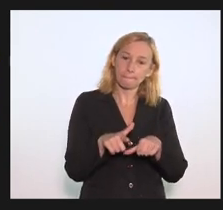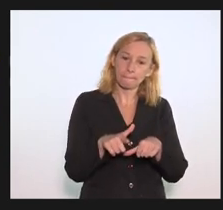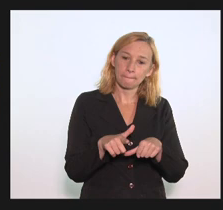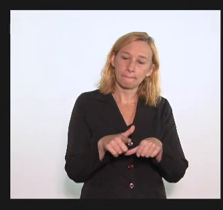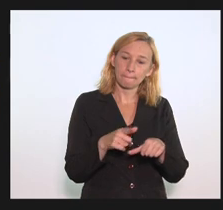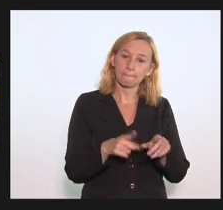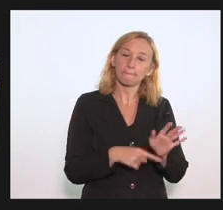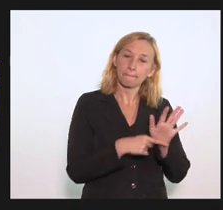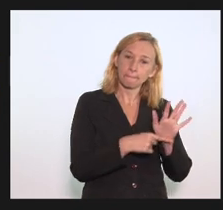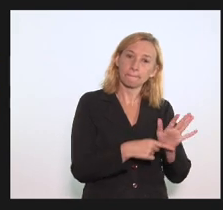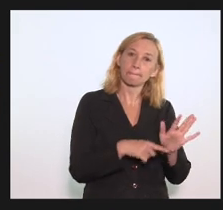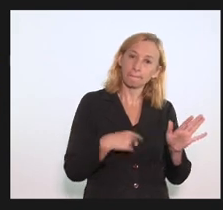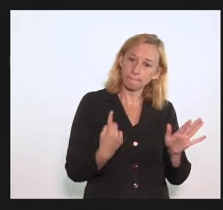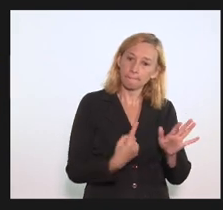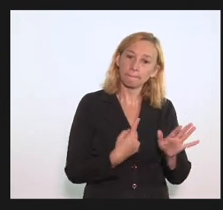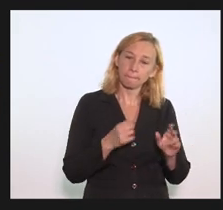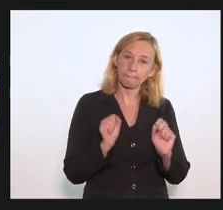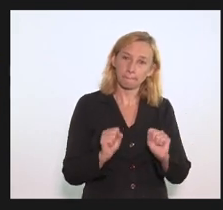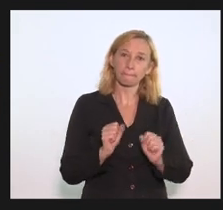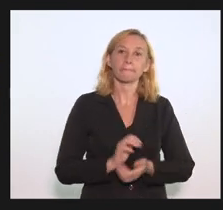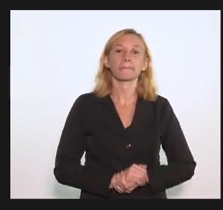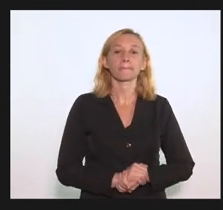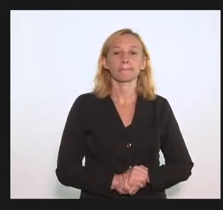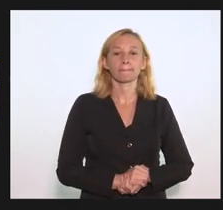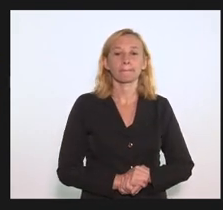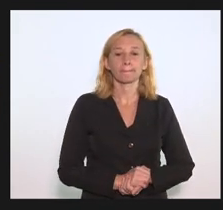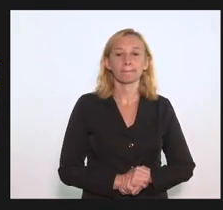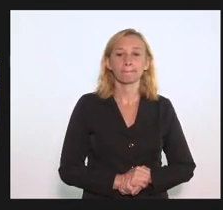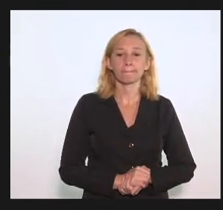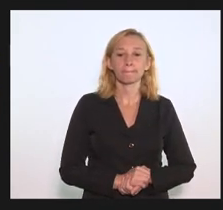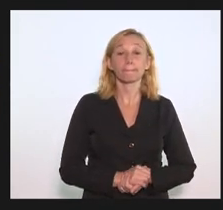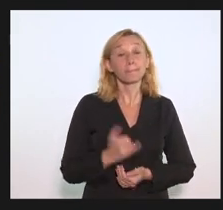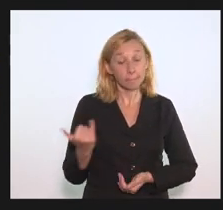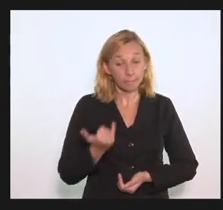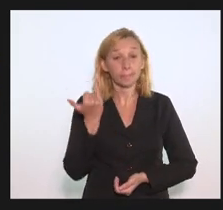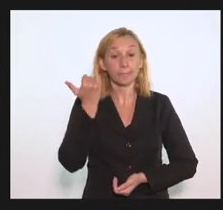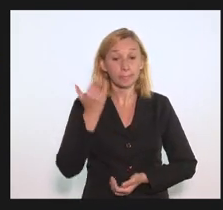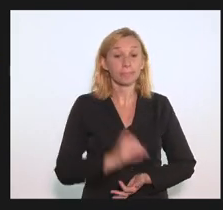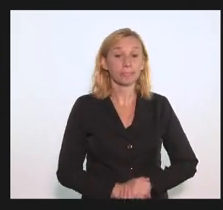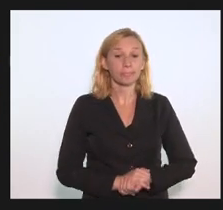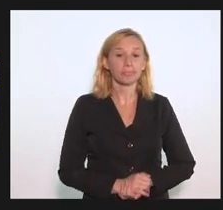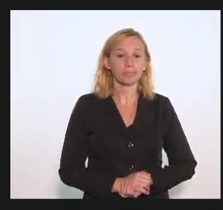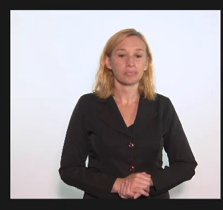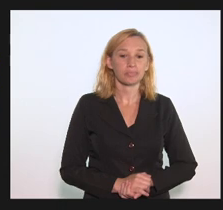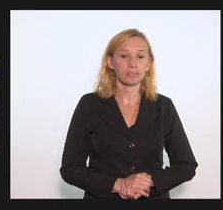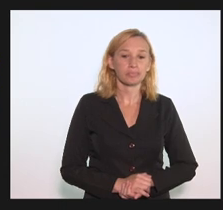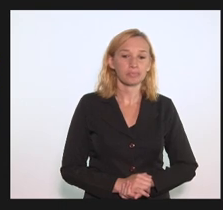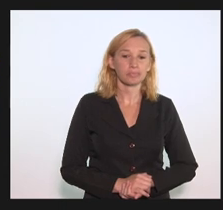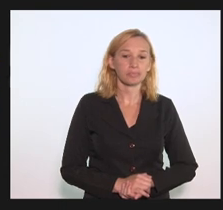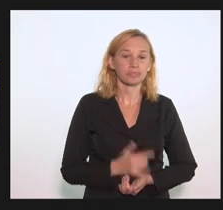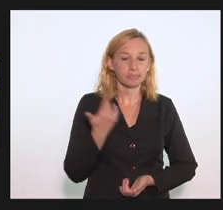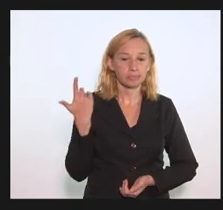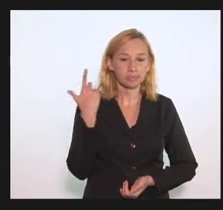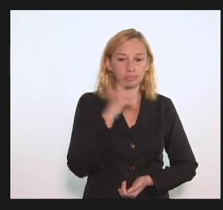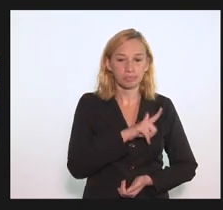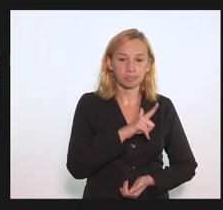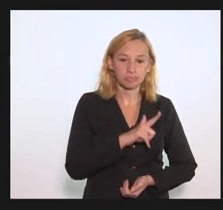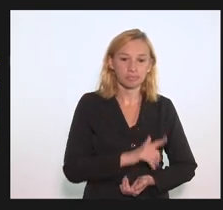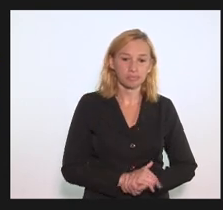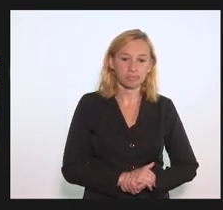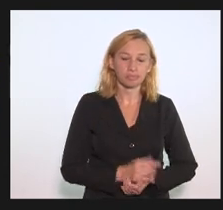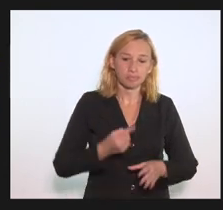contribuição da melhor forma possível. É importantíssimo que a gente consiga levantar e